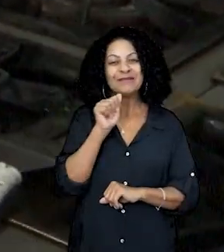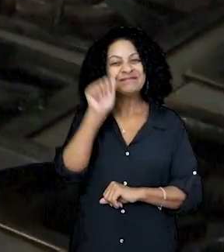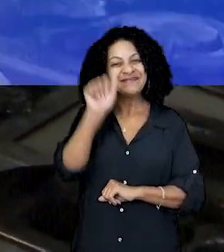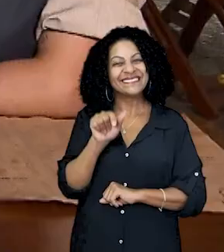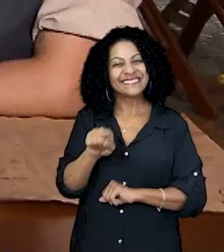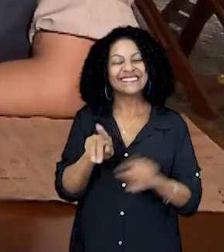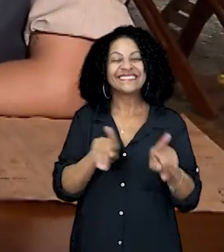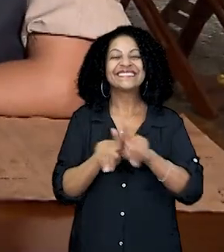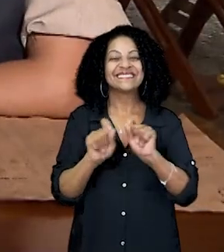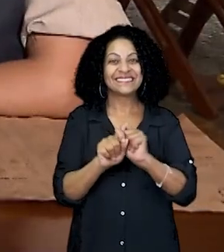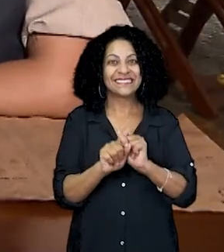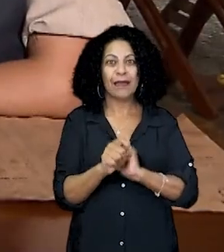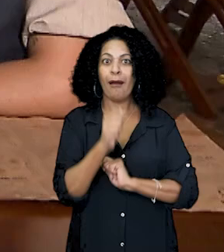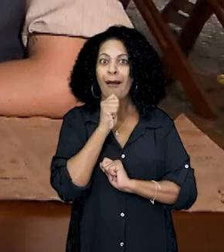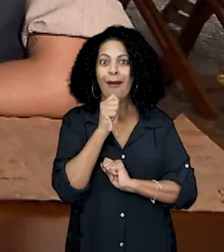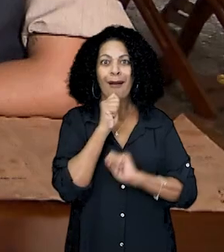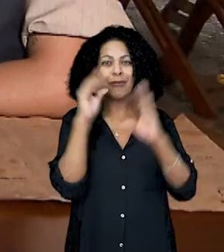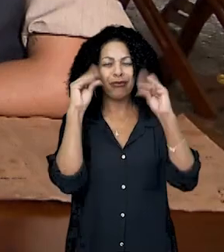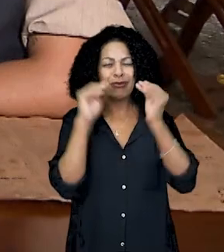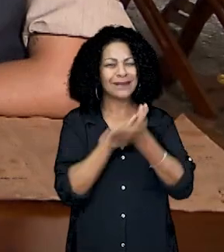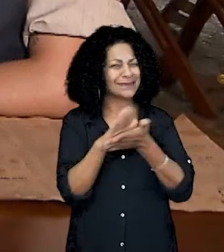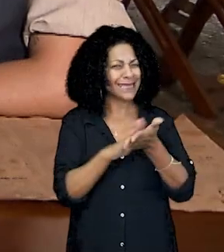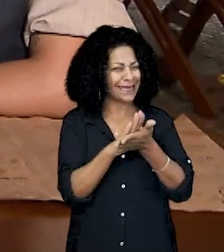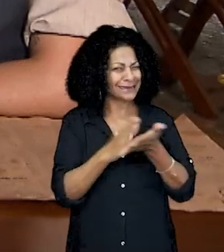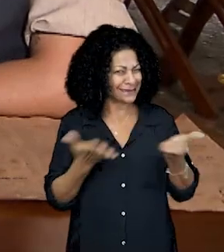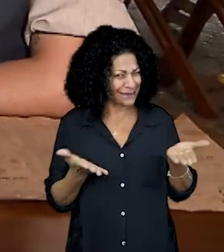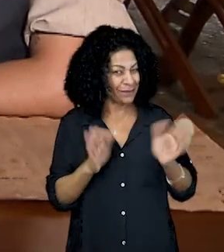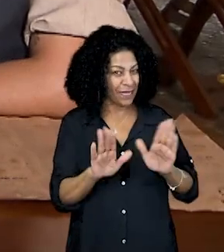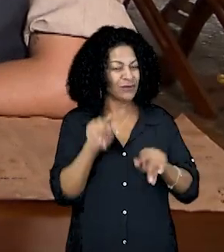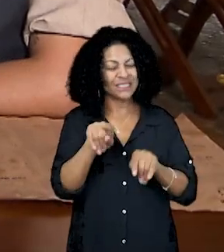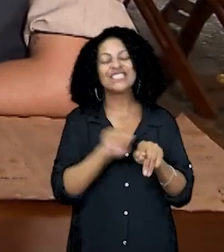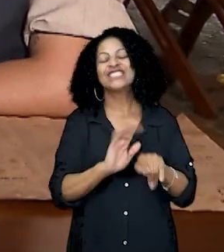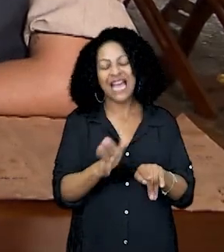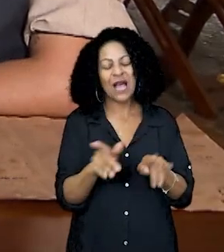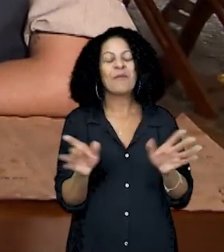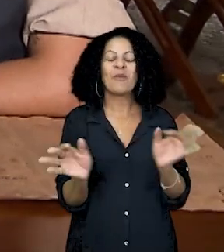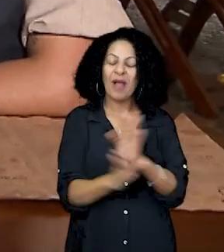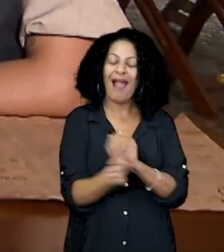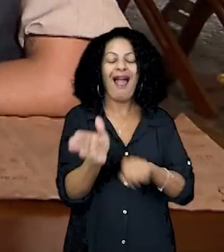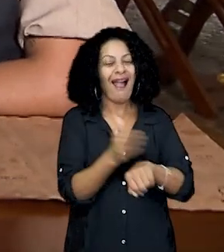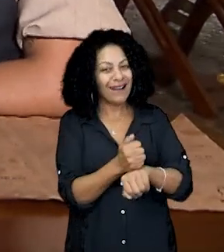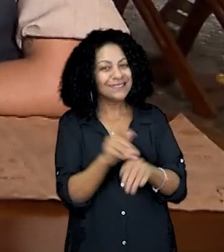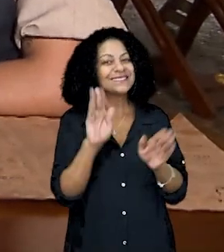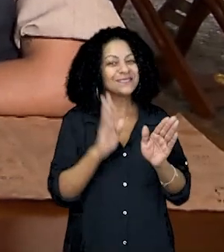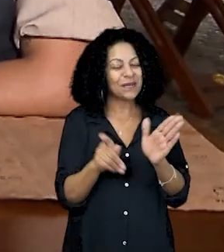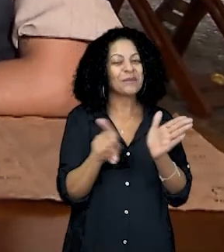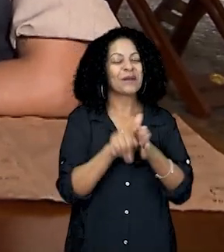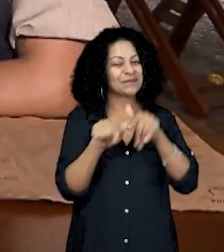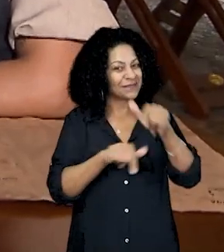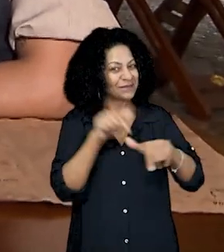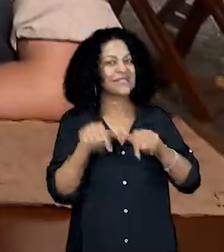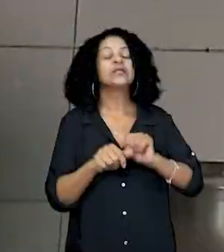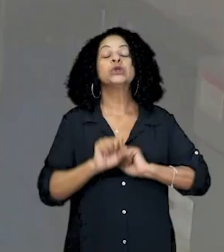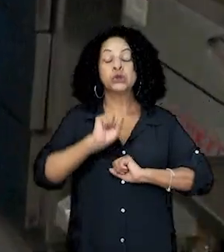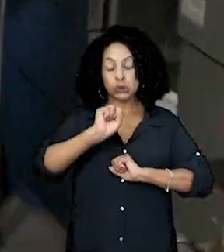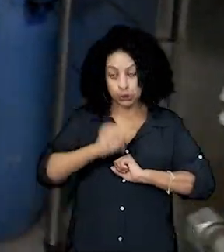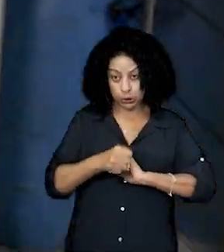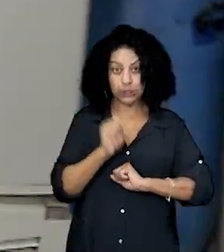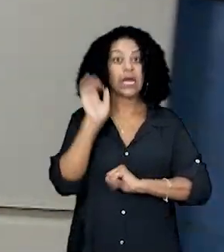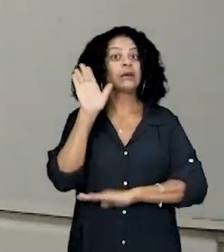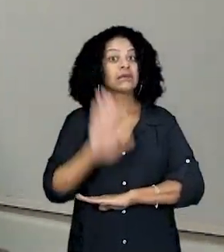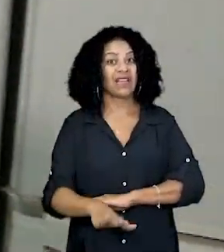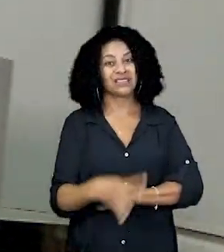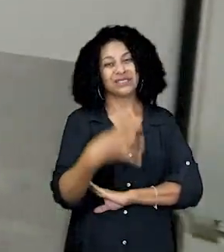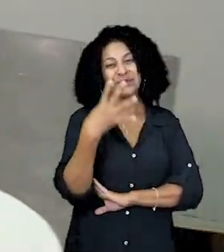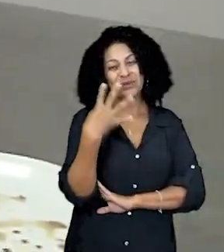Bruna, ainda não escureceu, mas a sua jornada já começou. Sim, a minha jornada começa por volta das